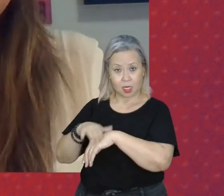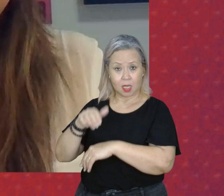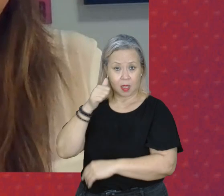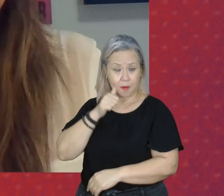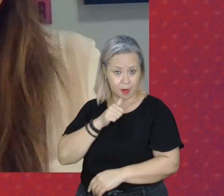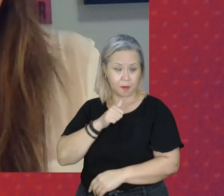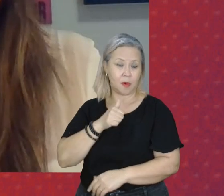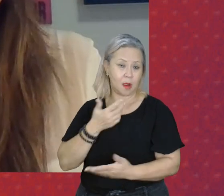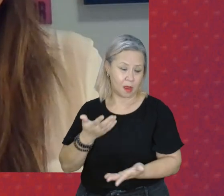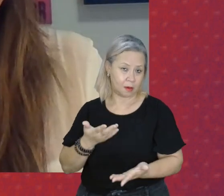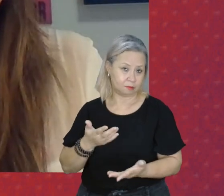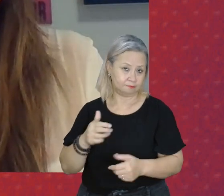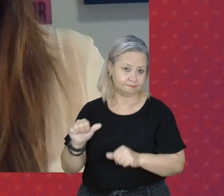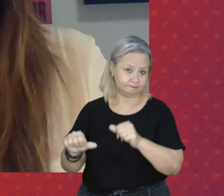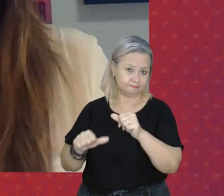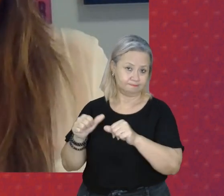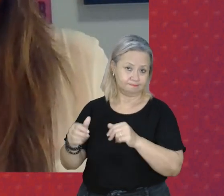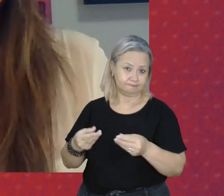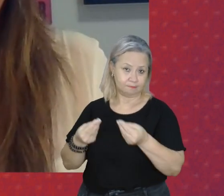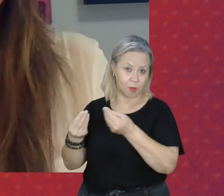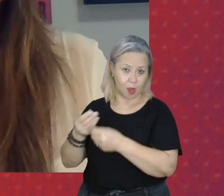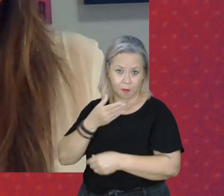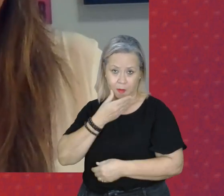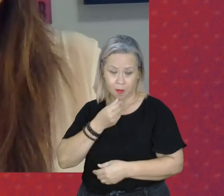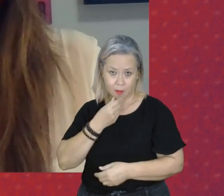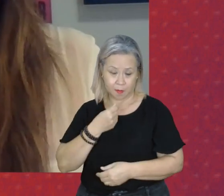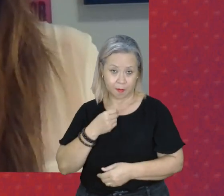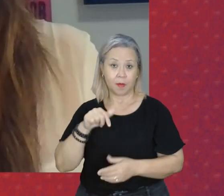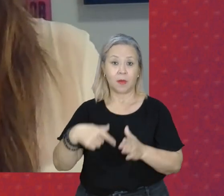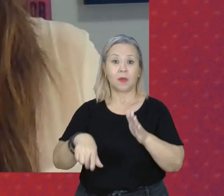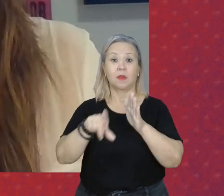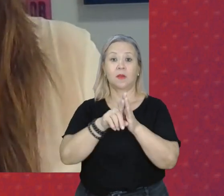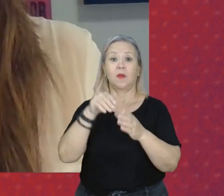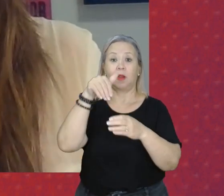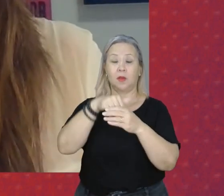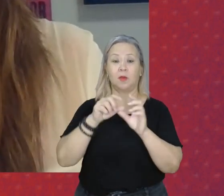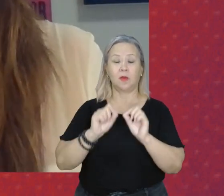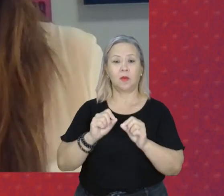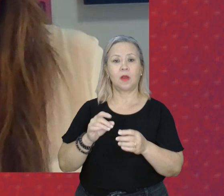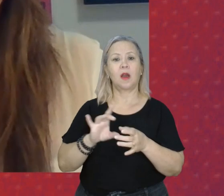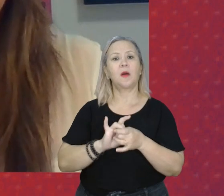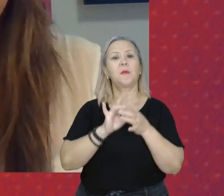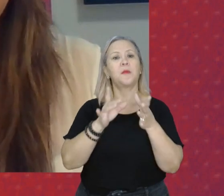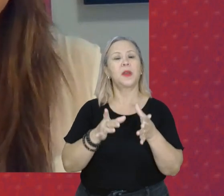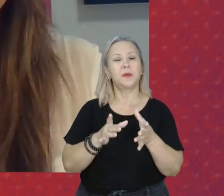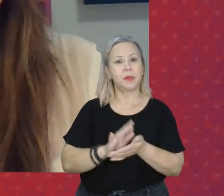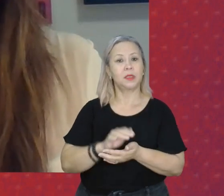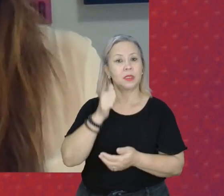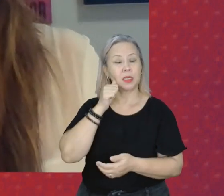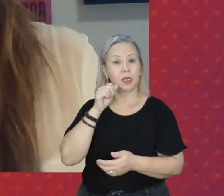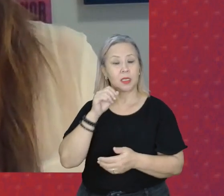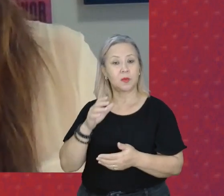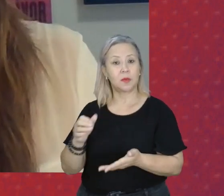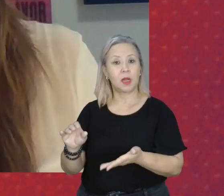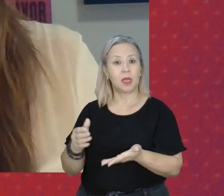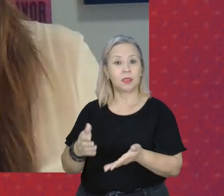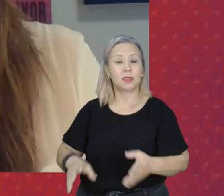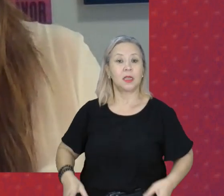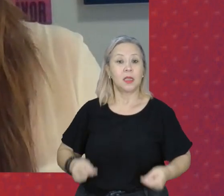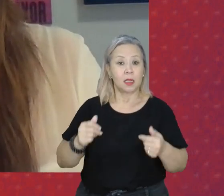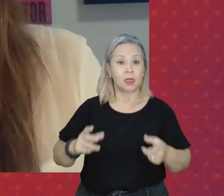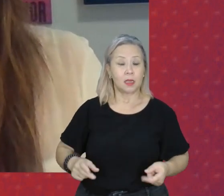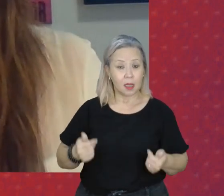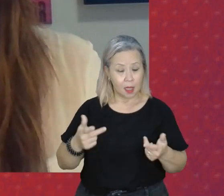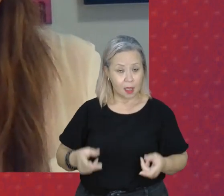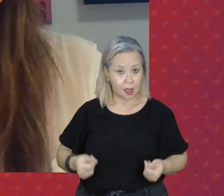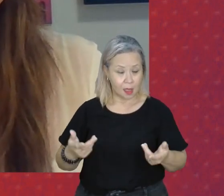vocês sabem, a lei eleitoral permite que as mulheres gastem os recursos que são exclusivamente para elas em material de dobrada,